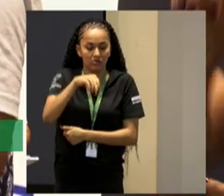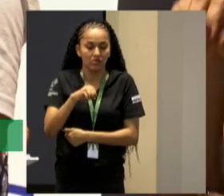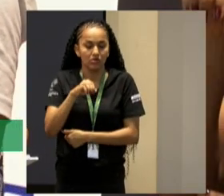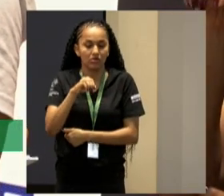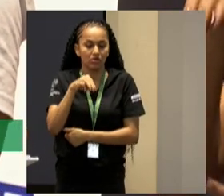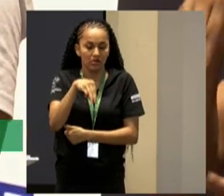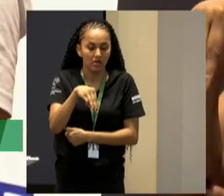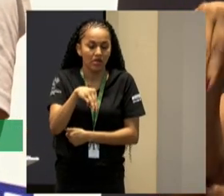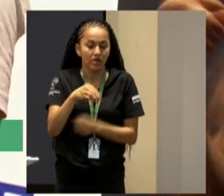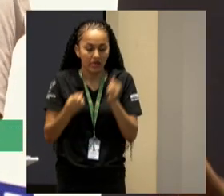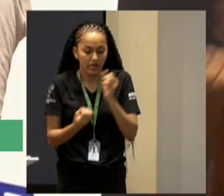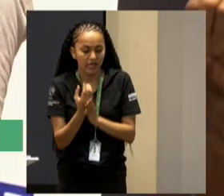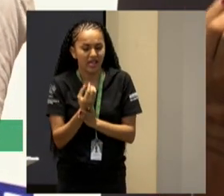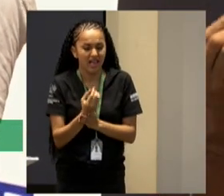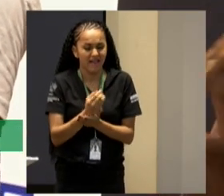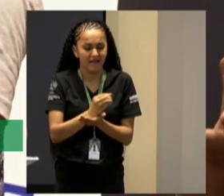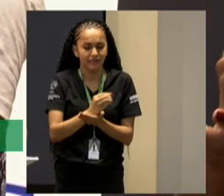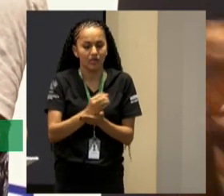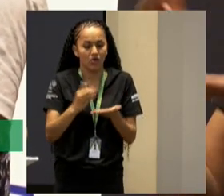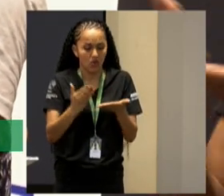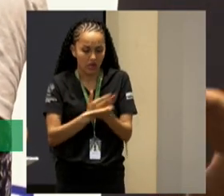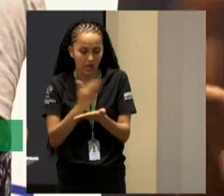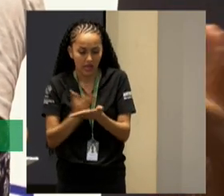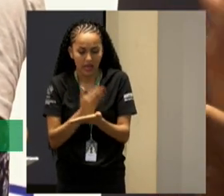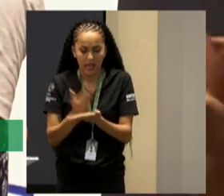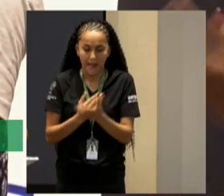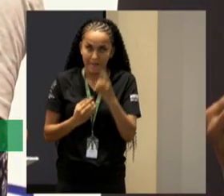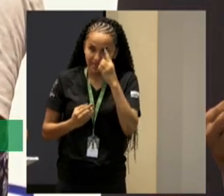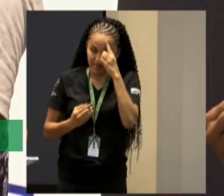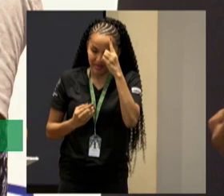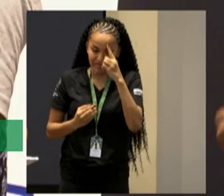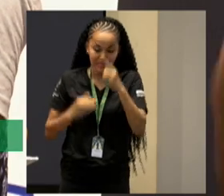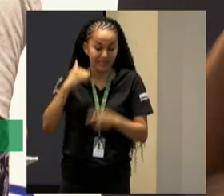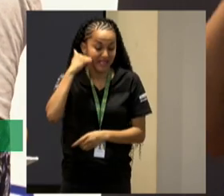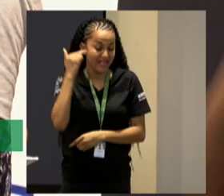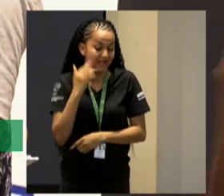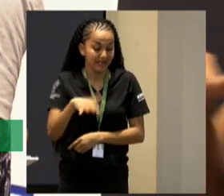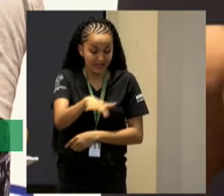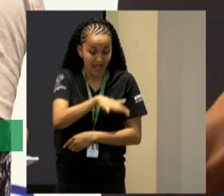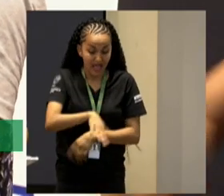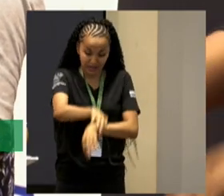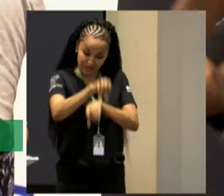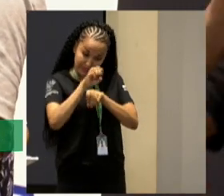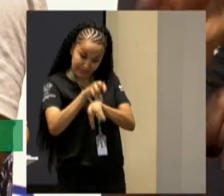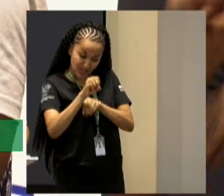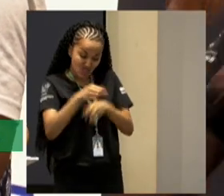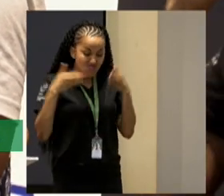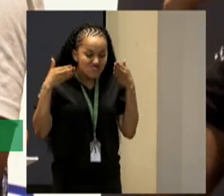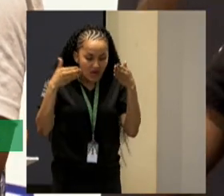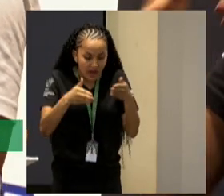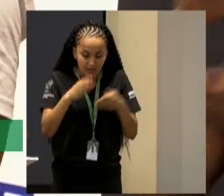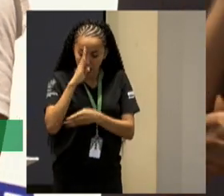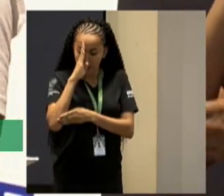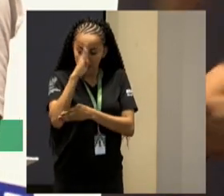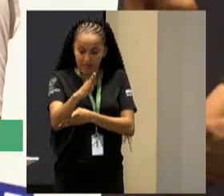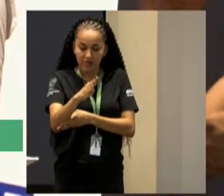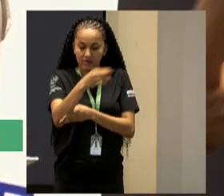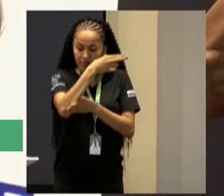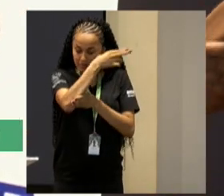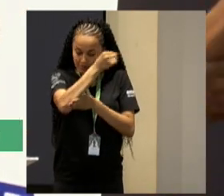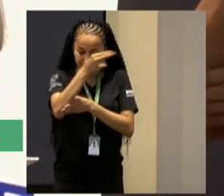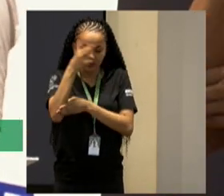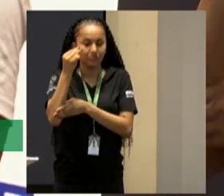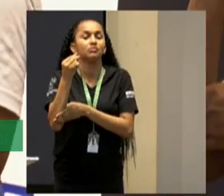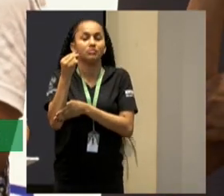lança uma série de cadernos chamado Pensamento Negro em Educação, dedicado exclusivamente para a rede municipal